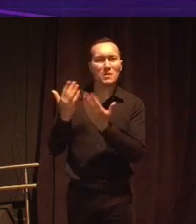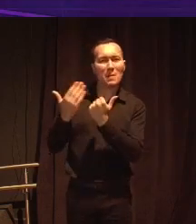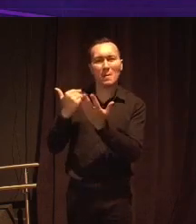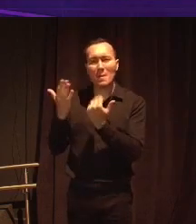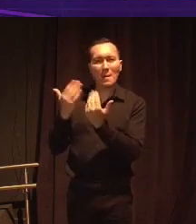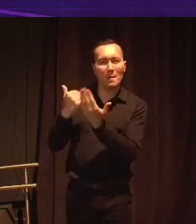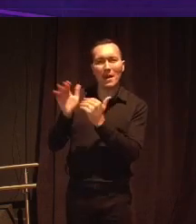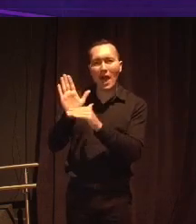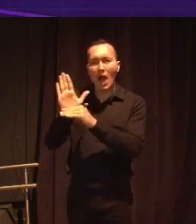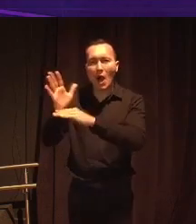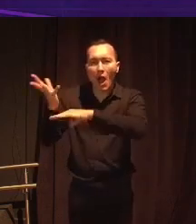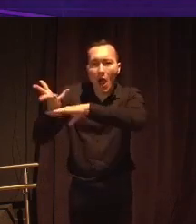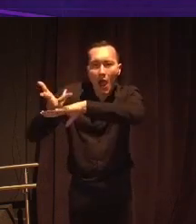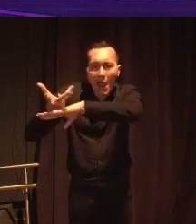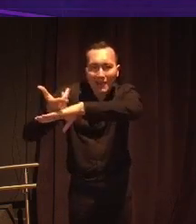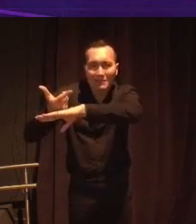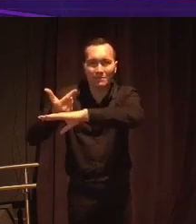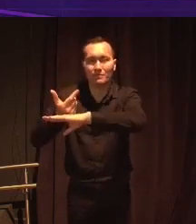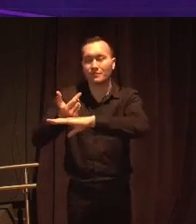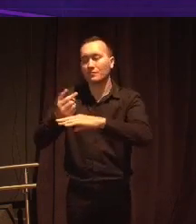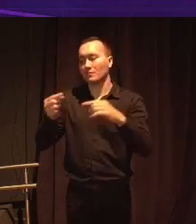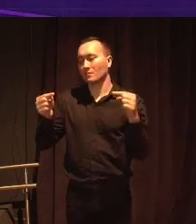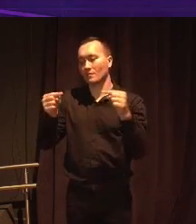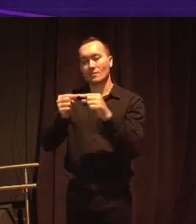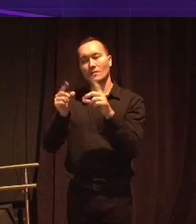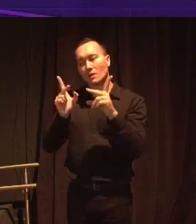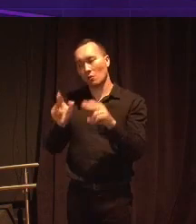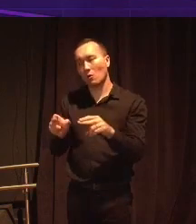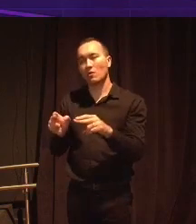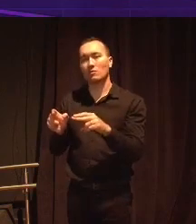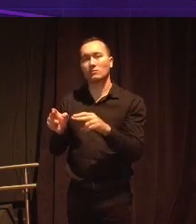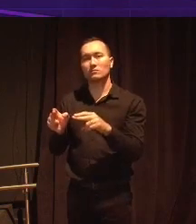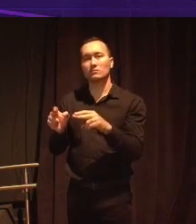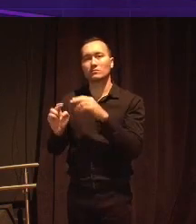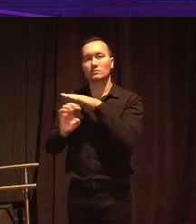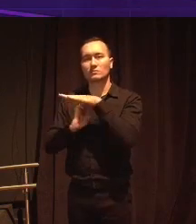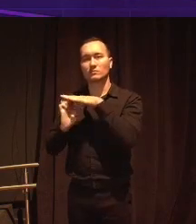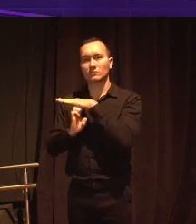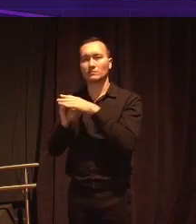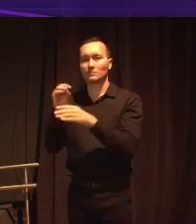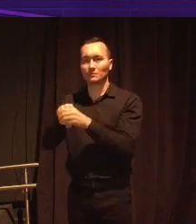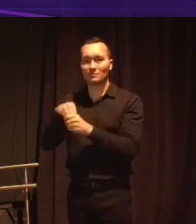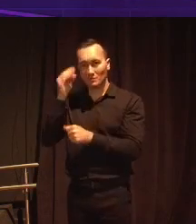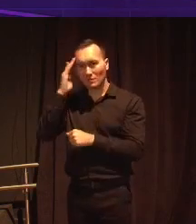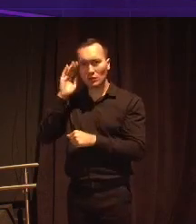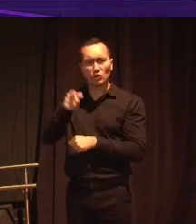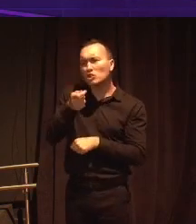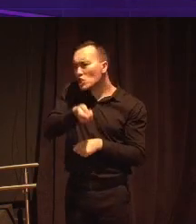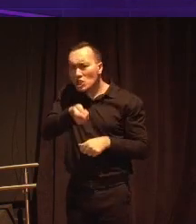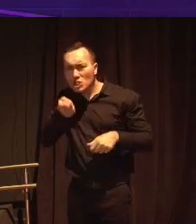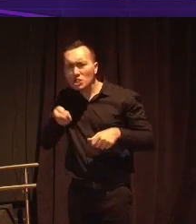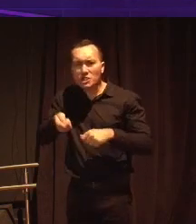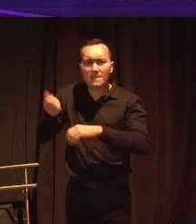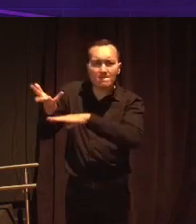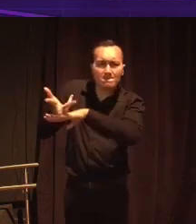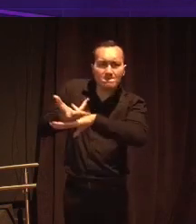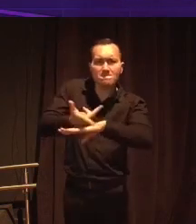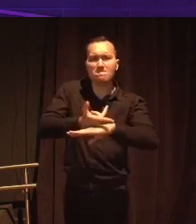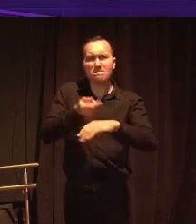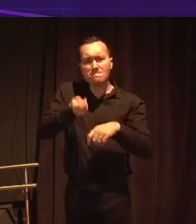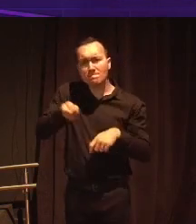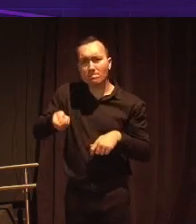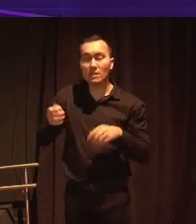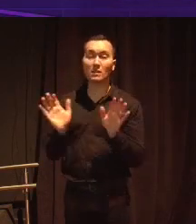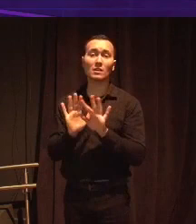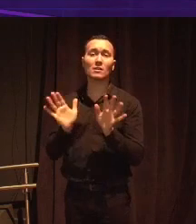a gente tem que co-construir, e às vezes também não é fazendo pergunta para chegar e convencer, chegar no seu ponto de partida, é fazer